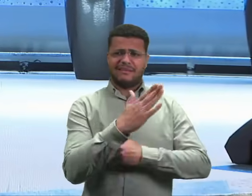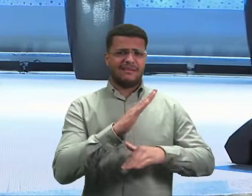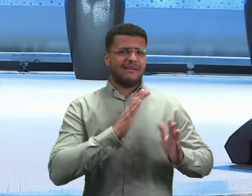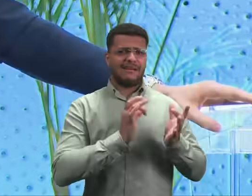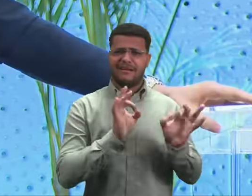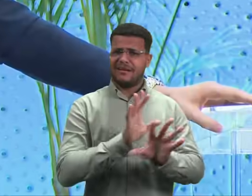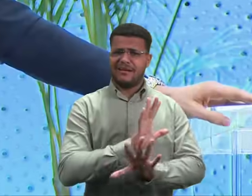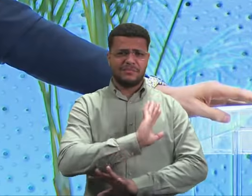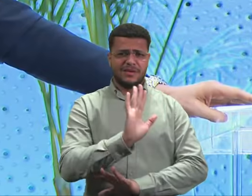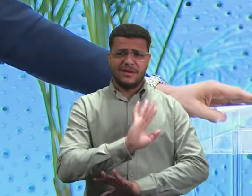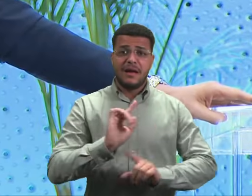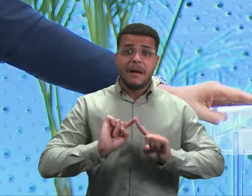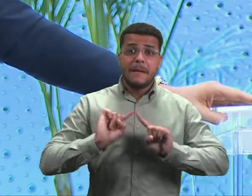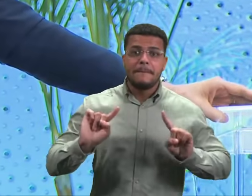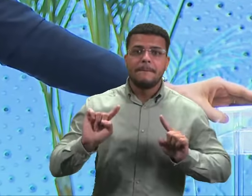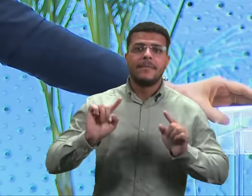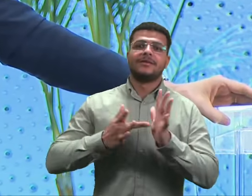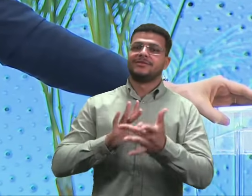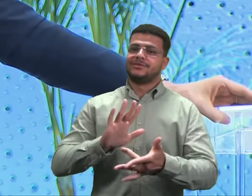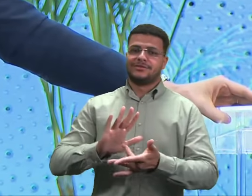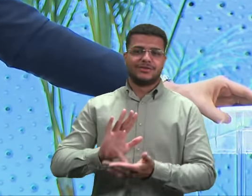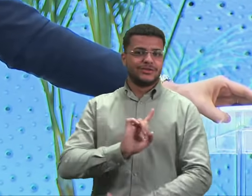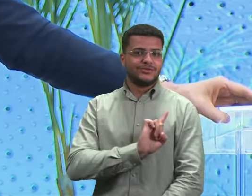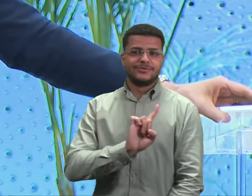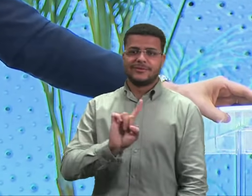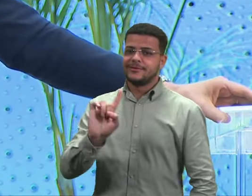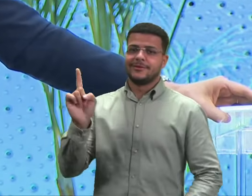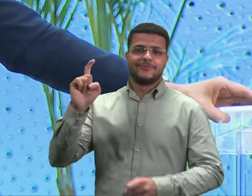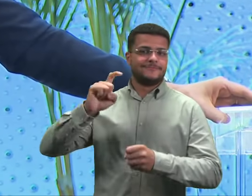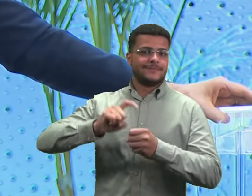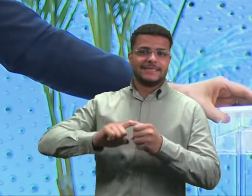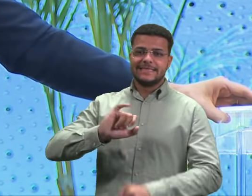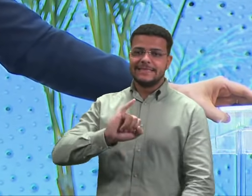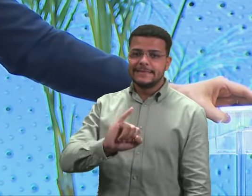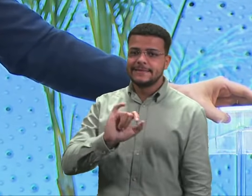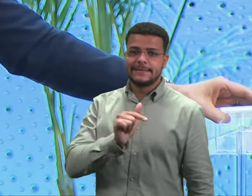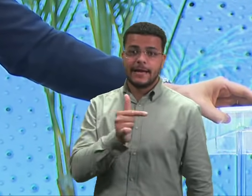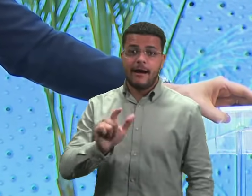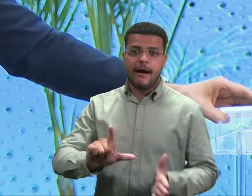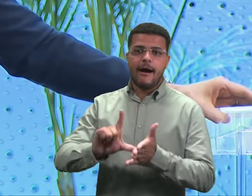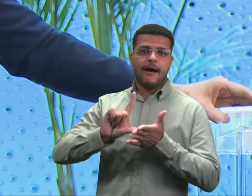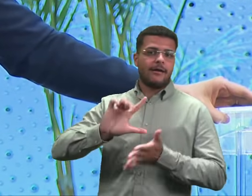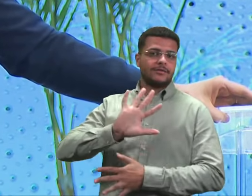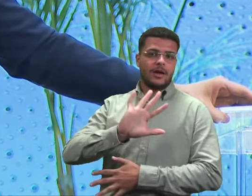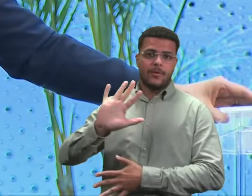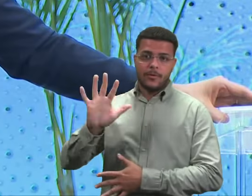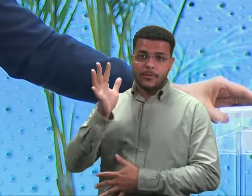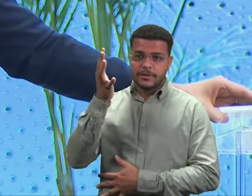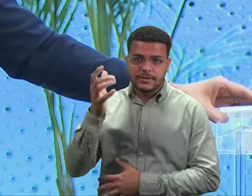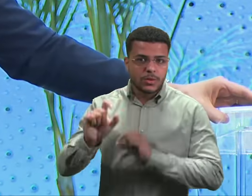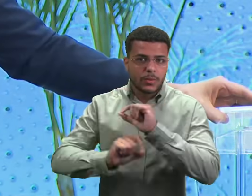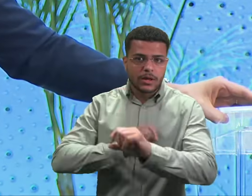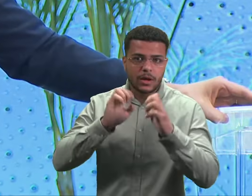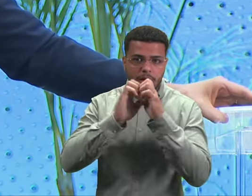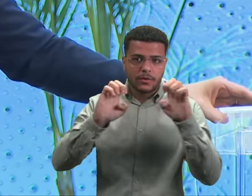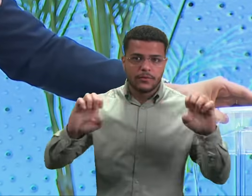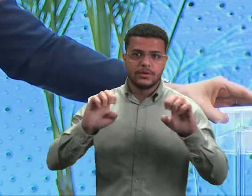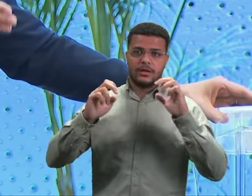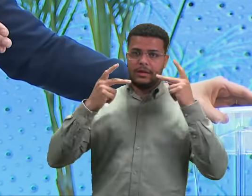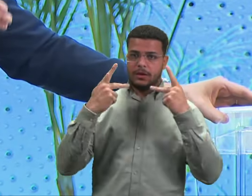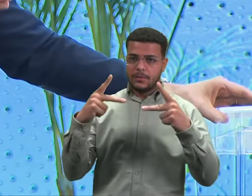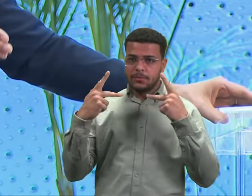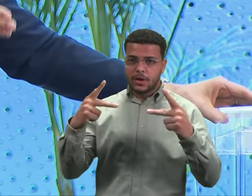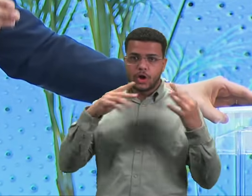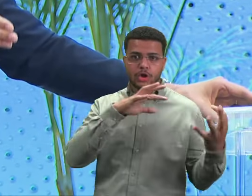pecado. Mas Jesus não virá sem que antes o Evangelho seja pregado em